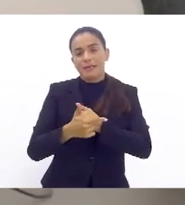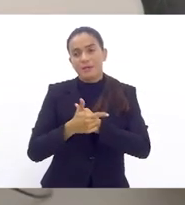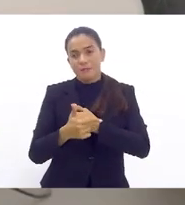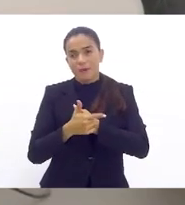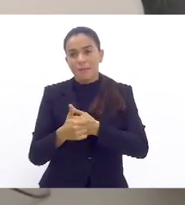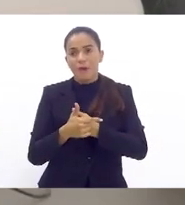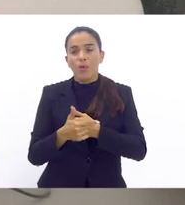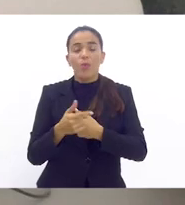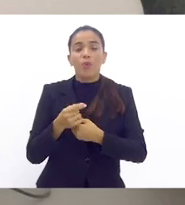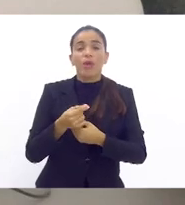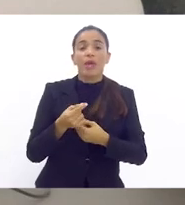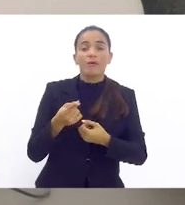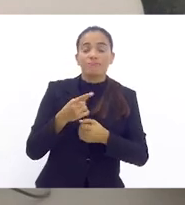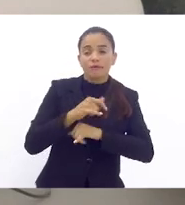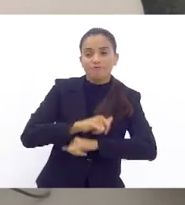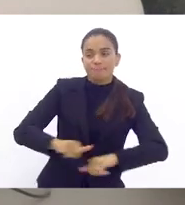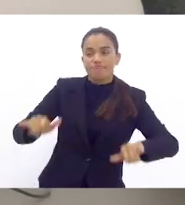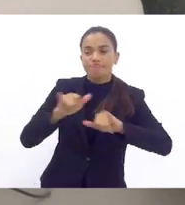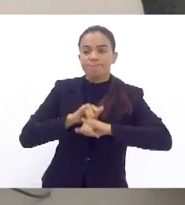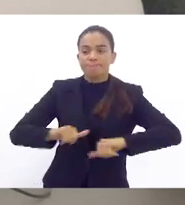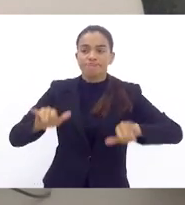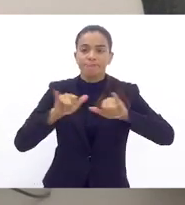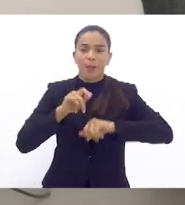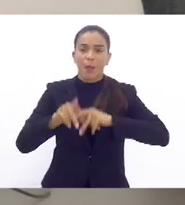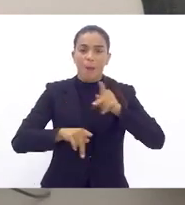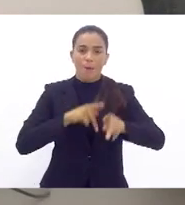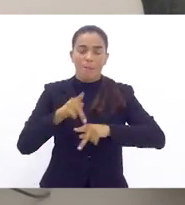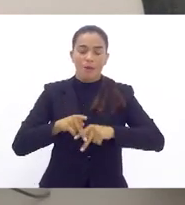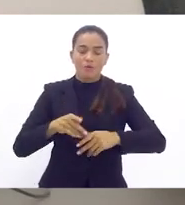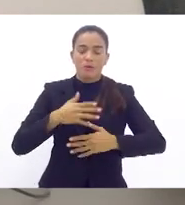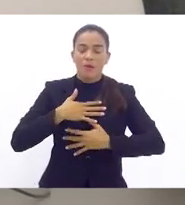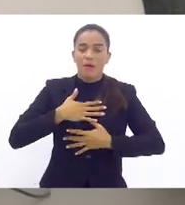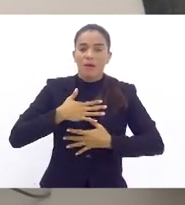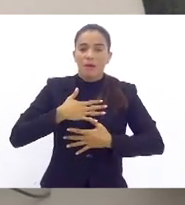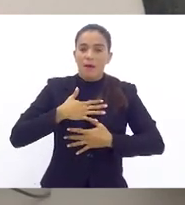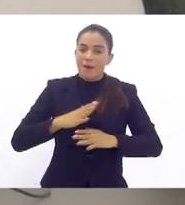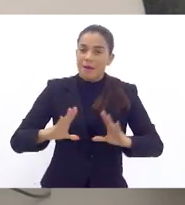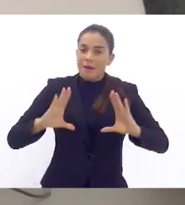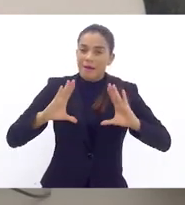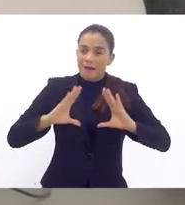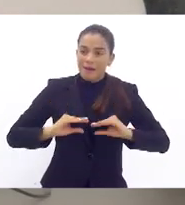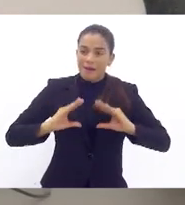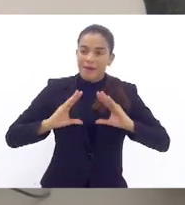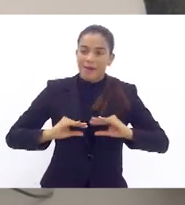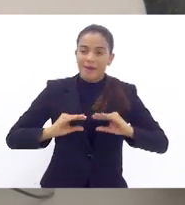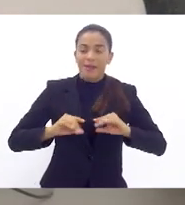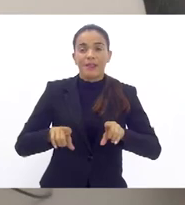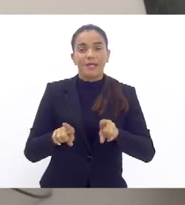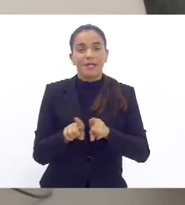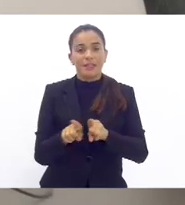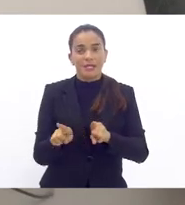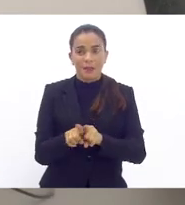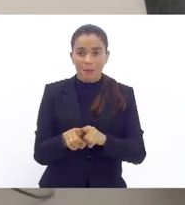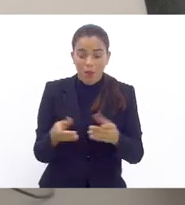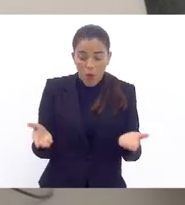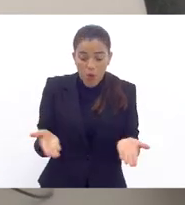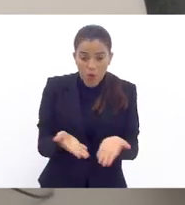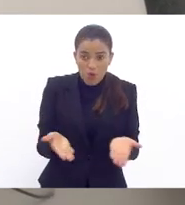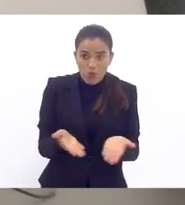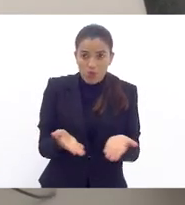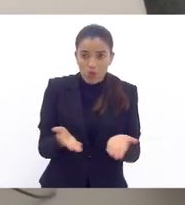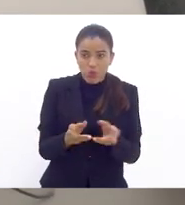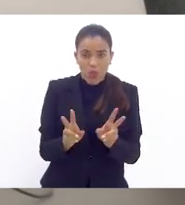de trazer ao povo do Estado do Rio de Janeiro seu bem-estar em especial no que diz respeito hoje